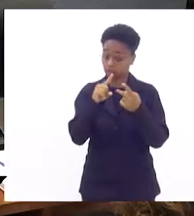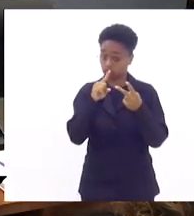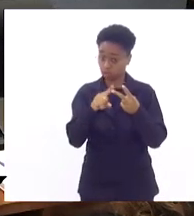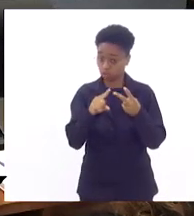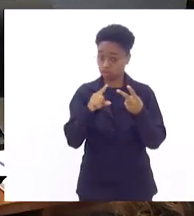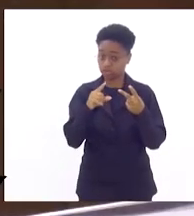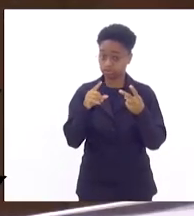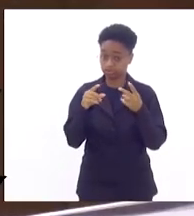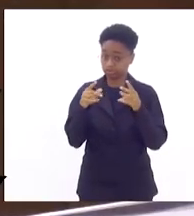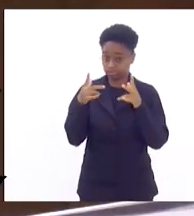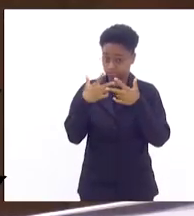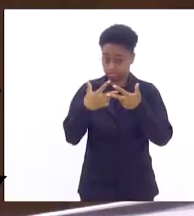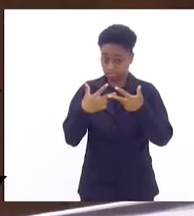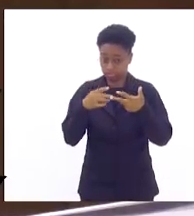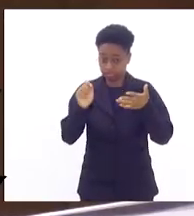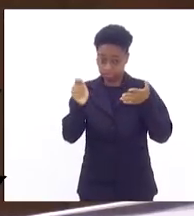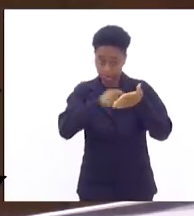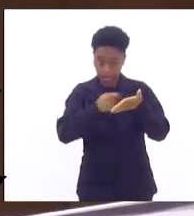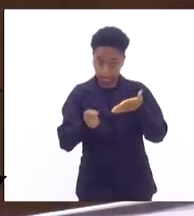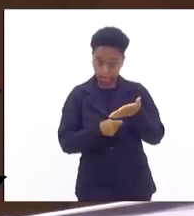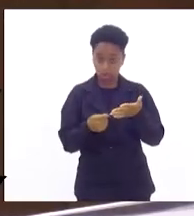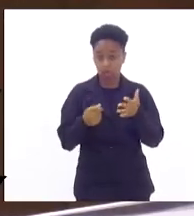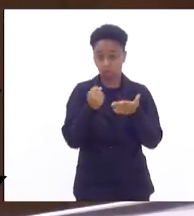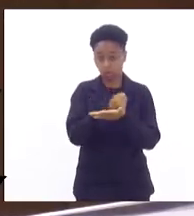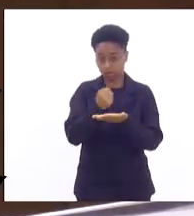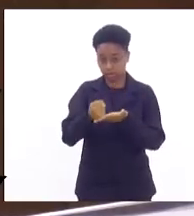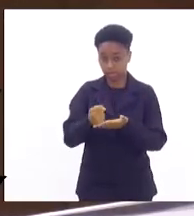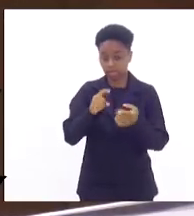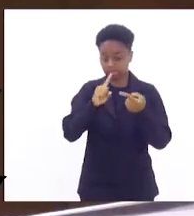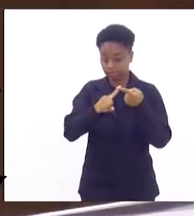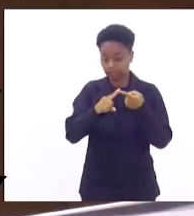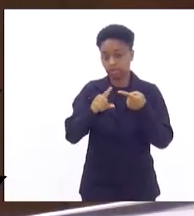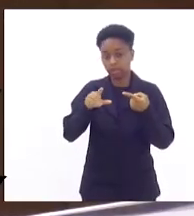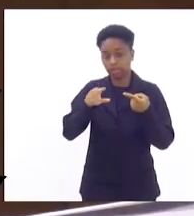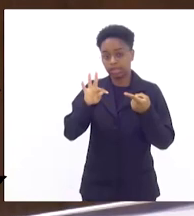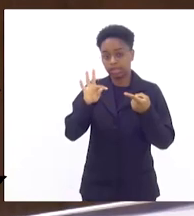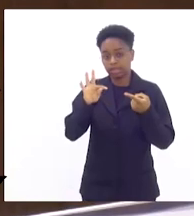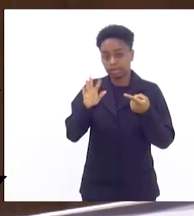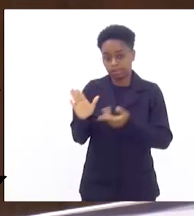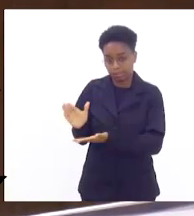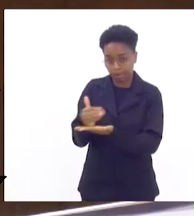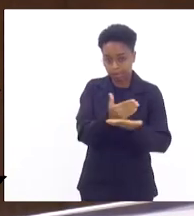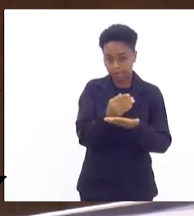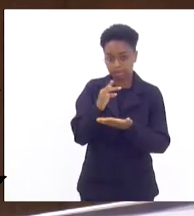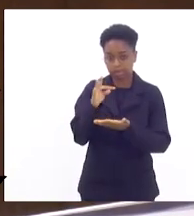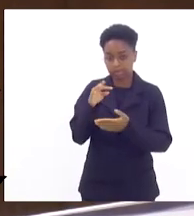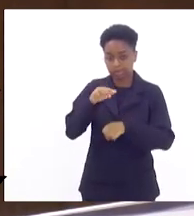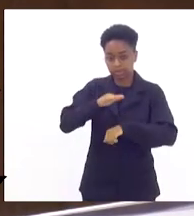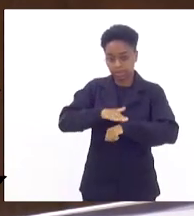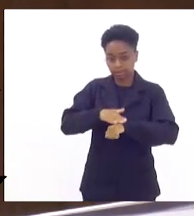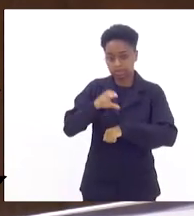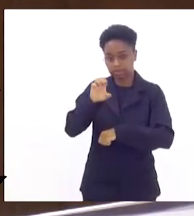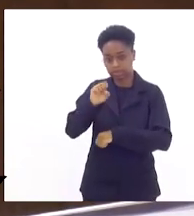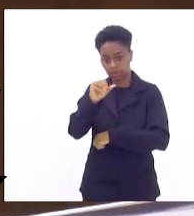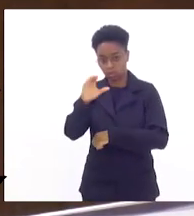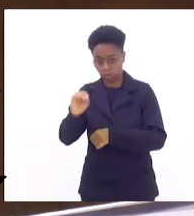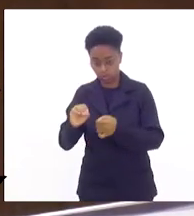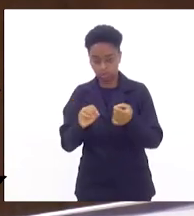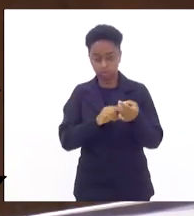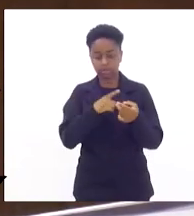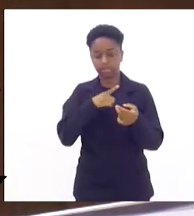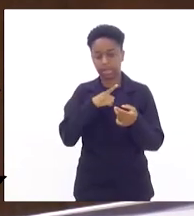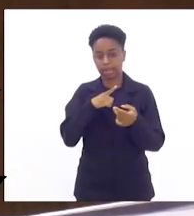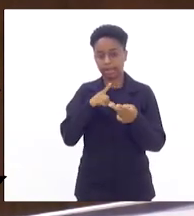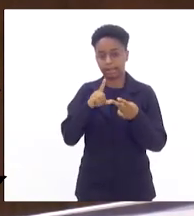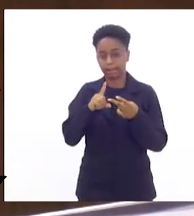nosso contrato. Uma rubrica do coletor de tempo seco. Nessa rubrica de 126 milhões, nós temos uma bacia,